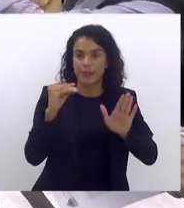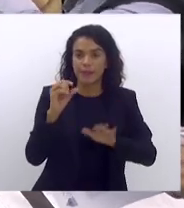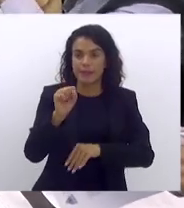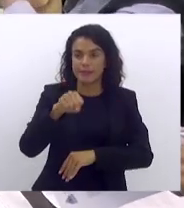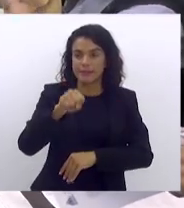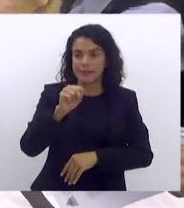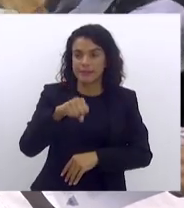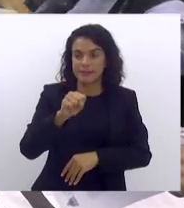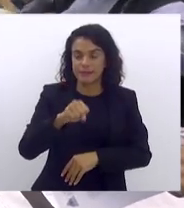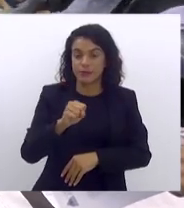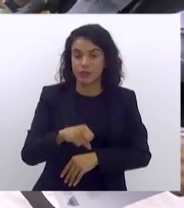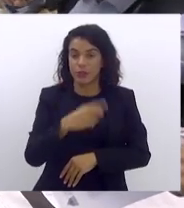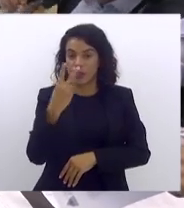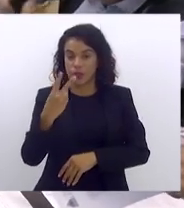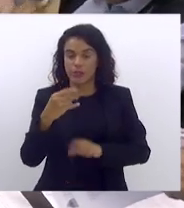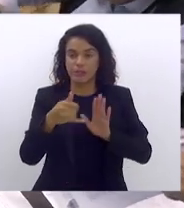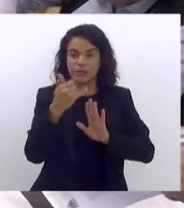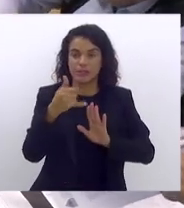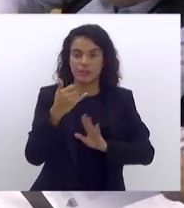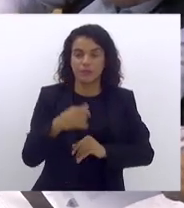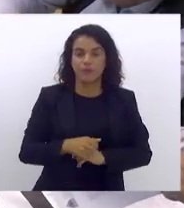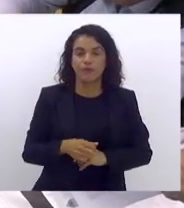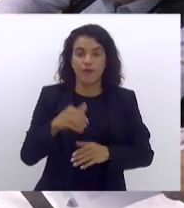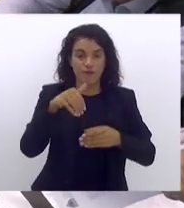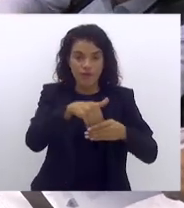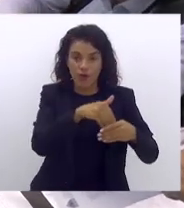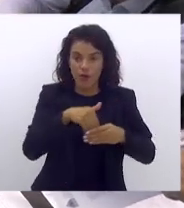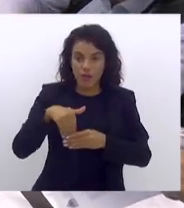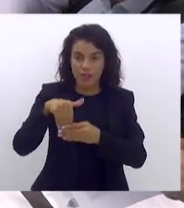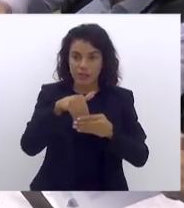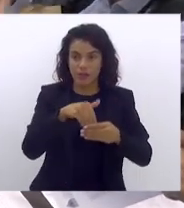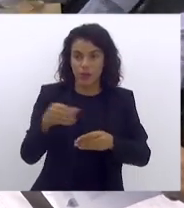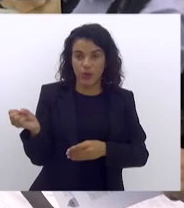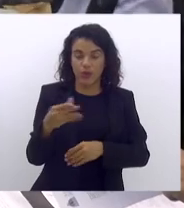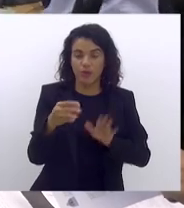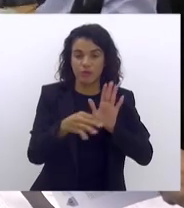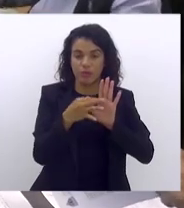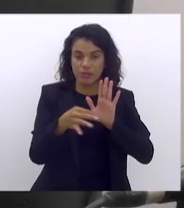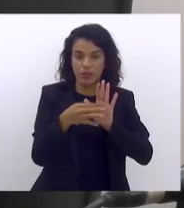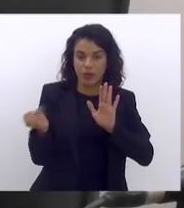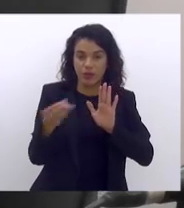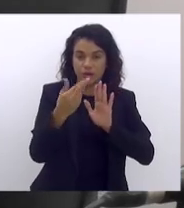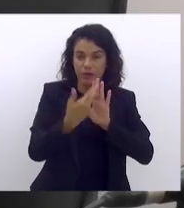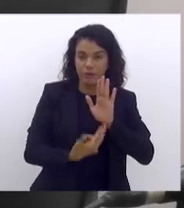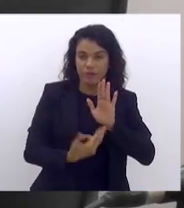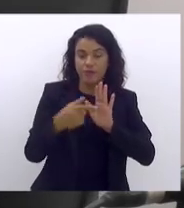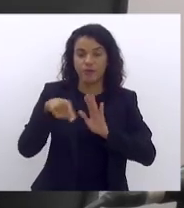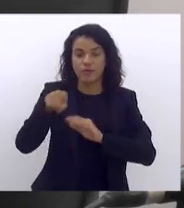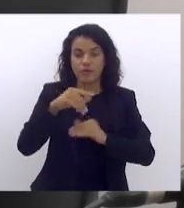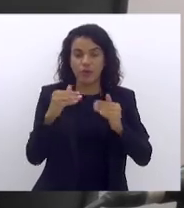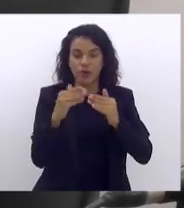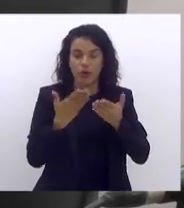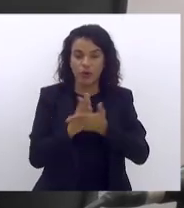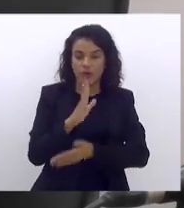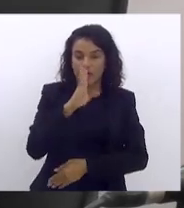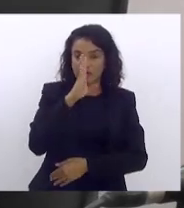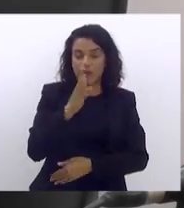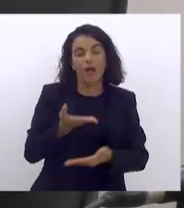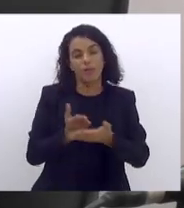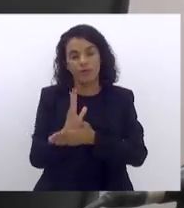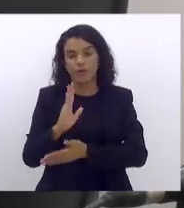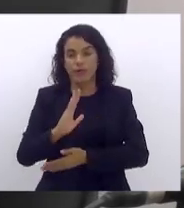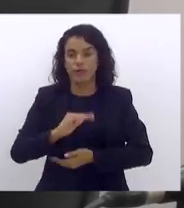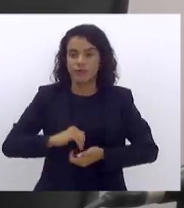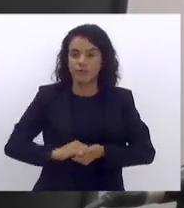Perfeito. Com dois incisos. Encerrada a discussão, em votação o novo parecer do novo relator designado. Os senhores que aprovam, permaneçam como estão.